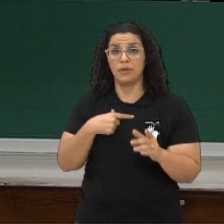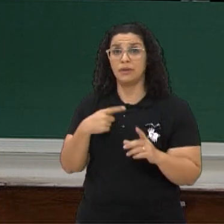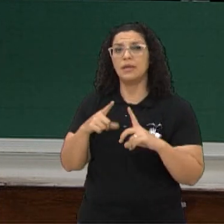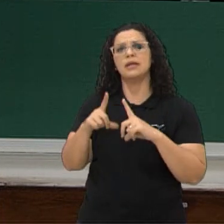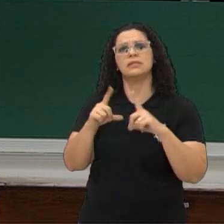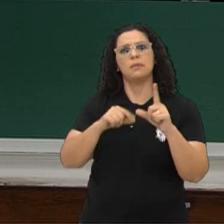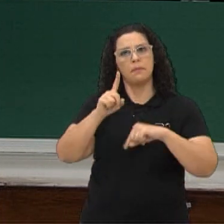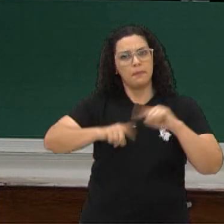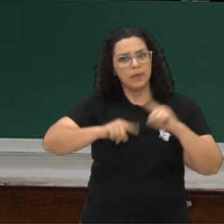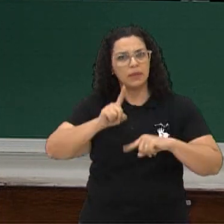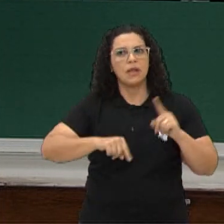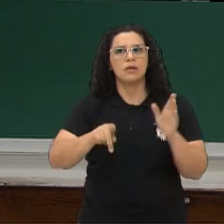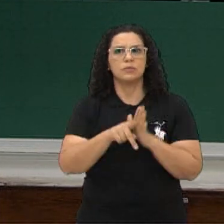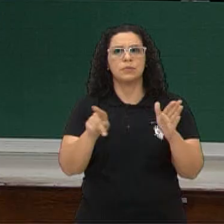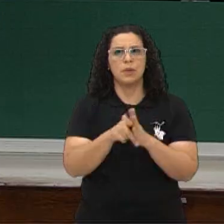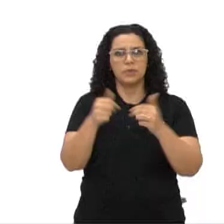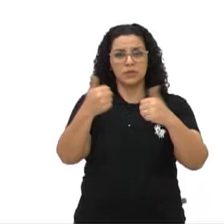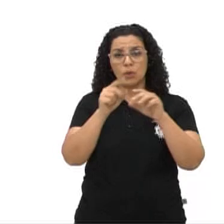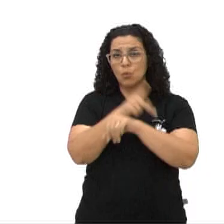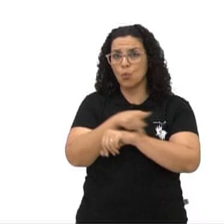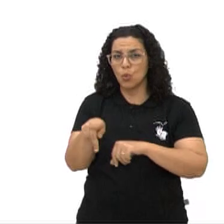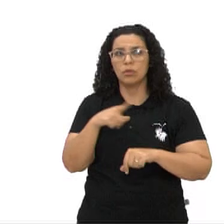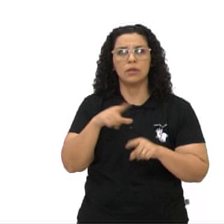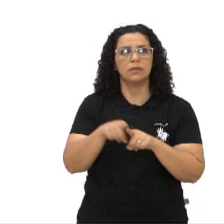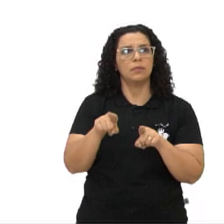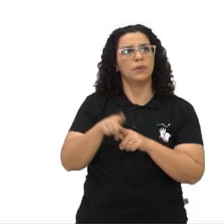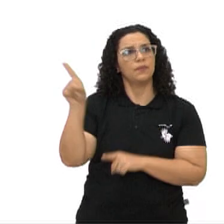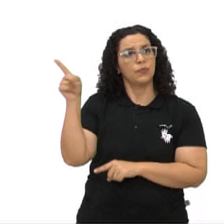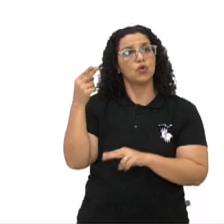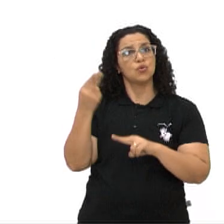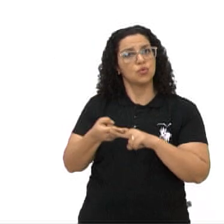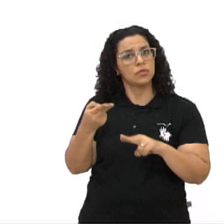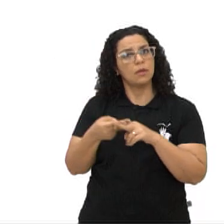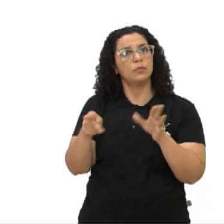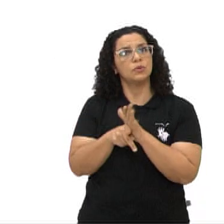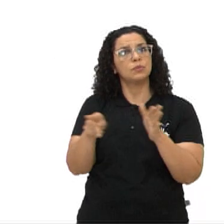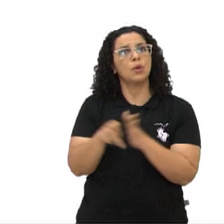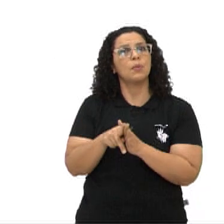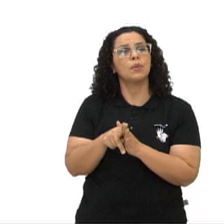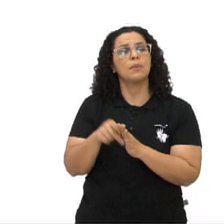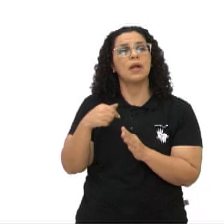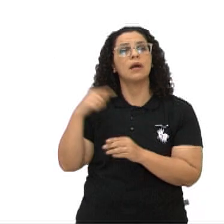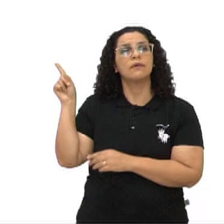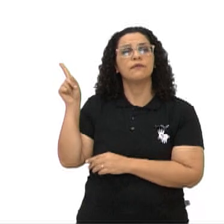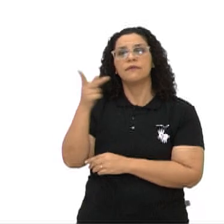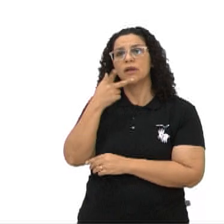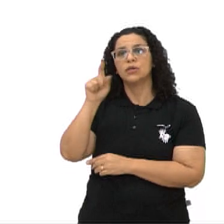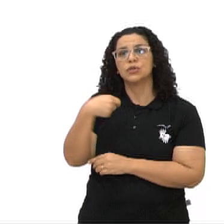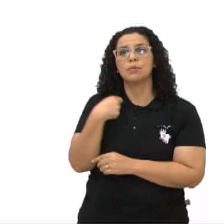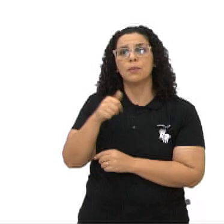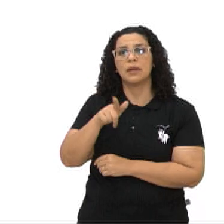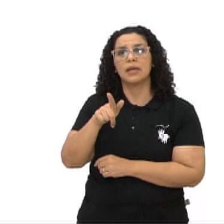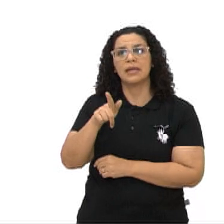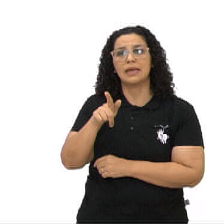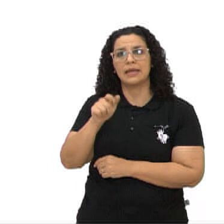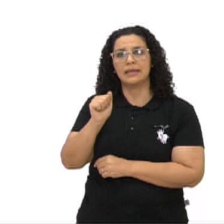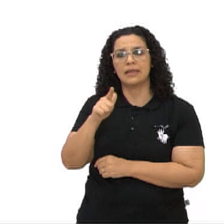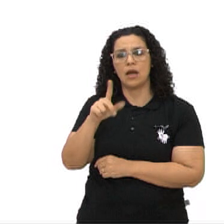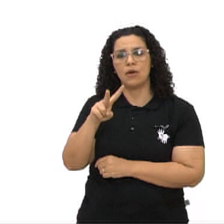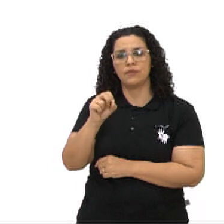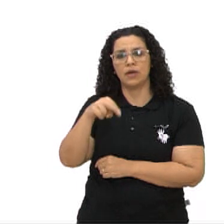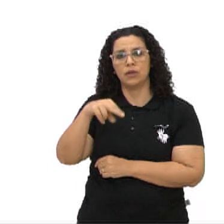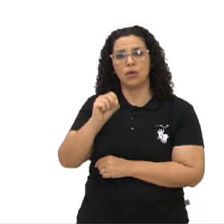formação desses elementos puros. A gente também usa a eletrólise num processo chamado de galvanoplastia